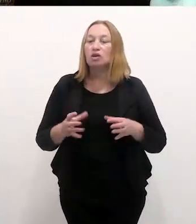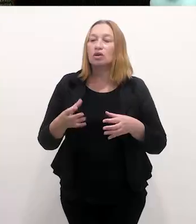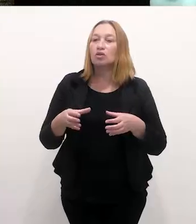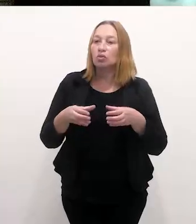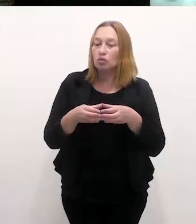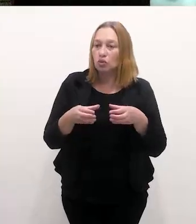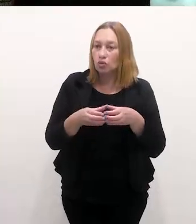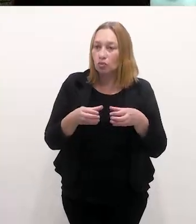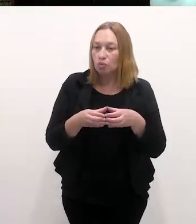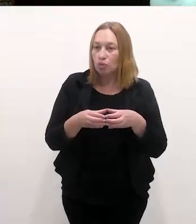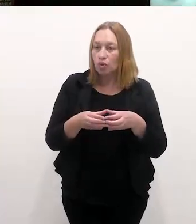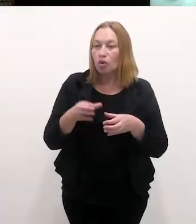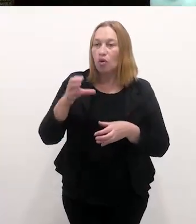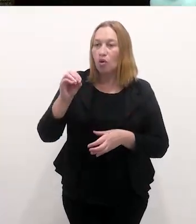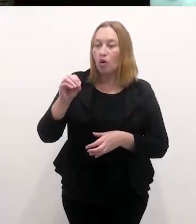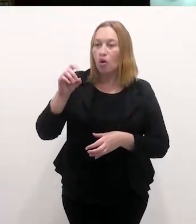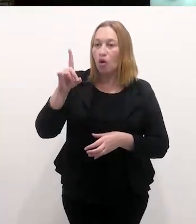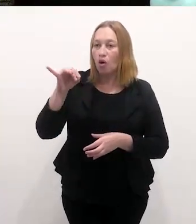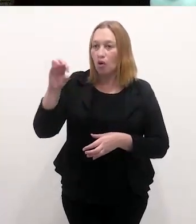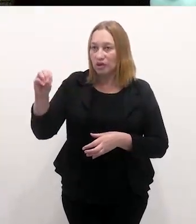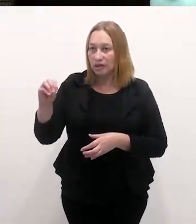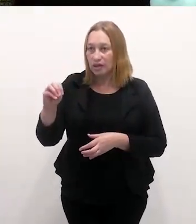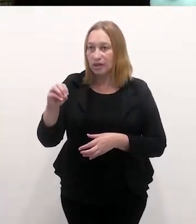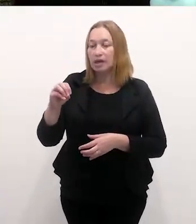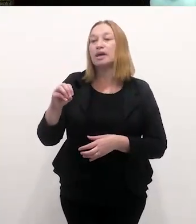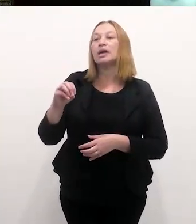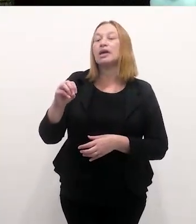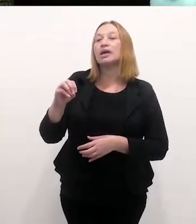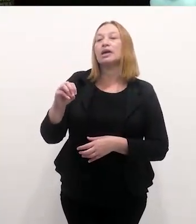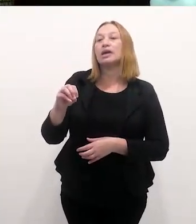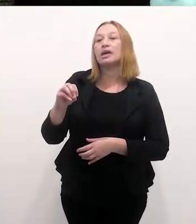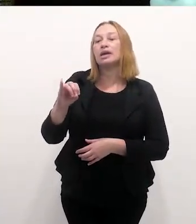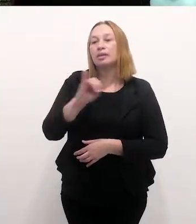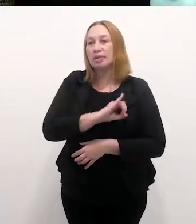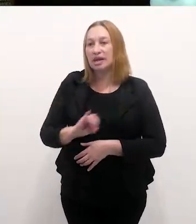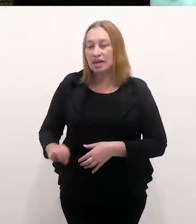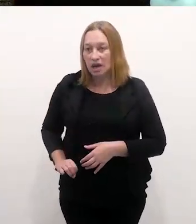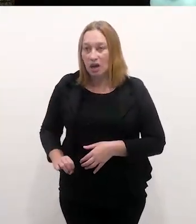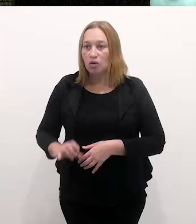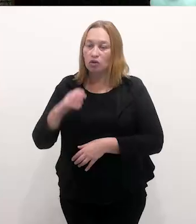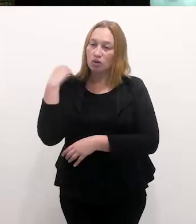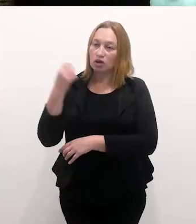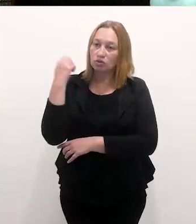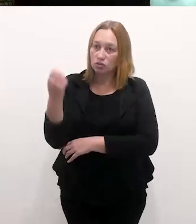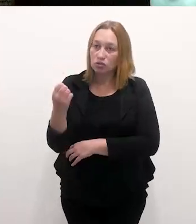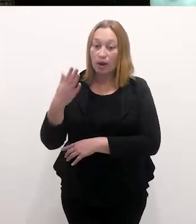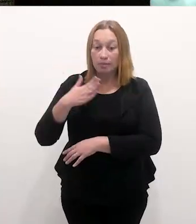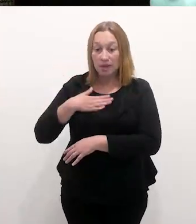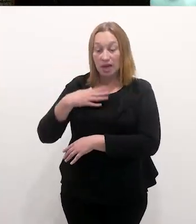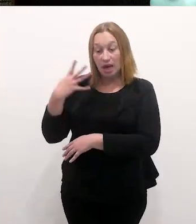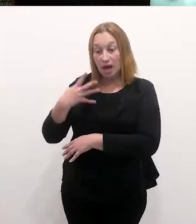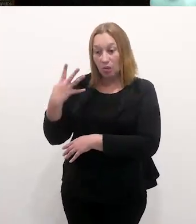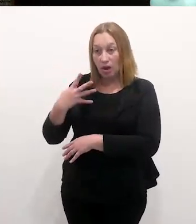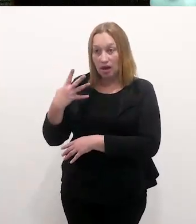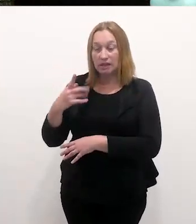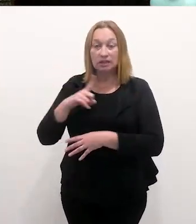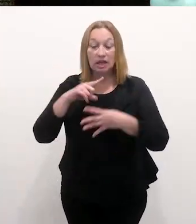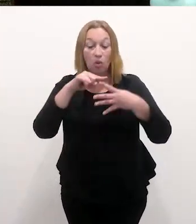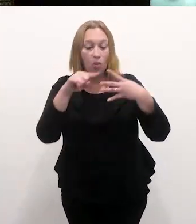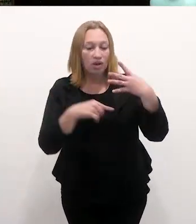4ª colônia imperial do Rio Grande do Sul, chamada 4ª colônia. O Rio Grande do Sul tem 4 colônias. A minha é a